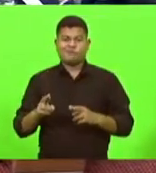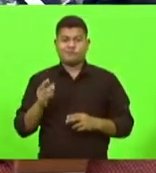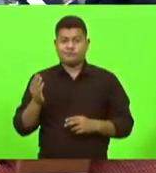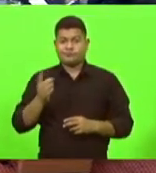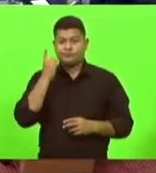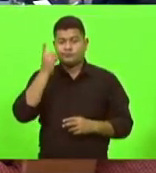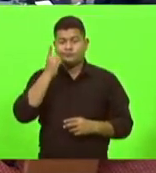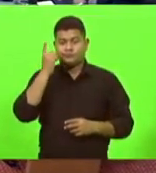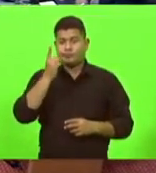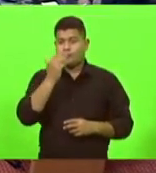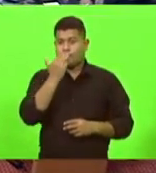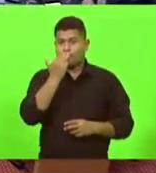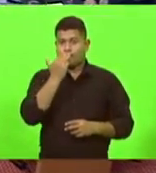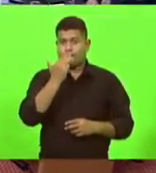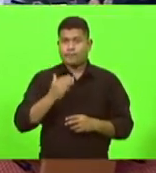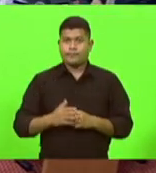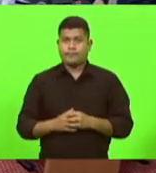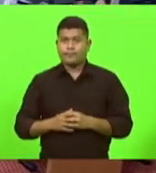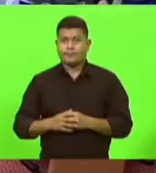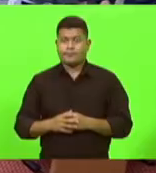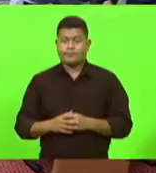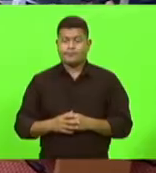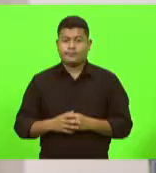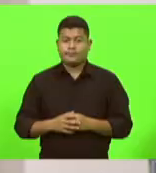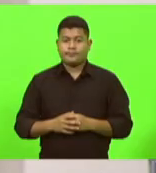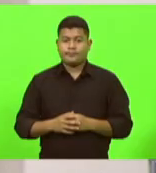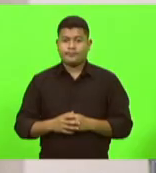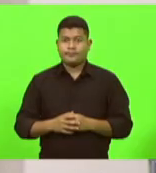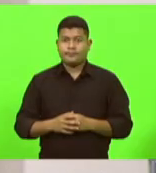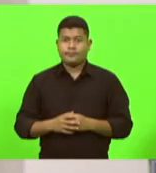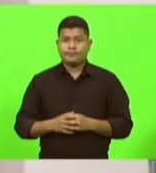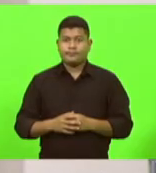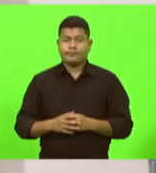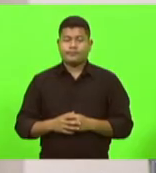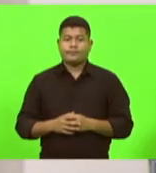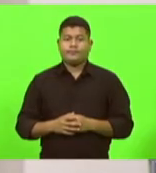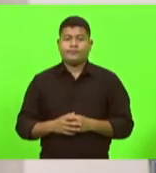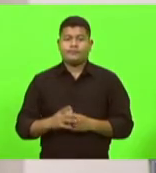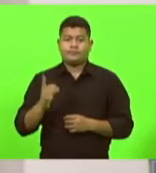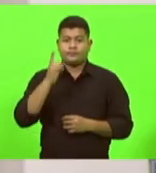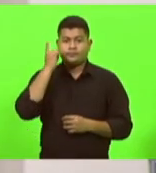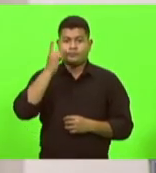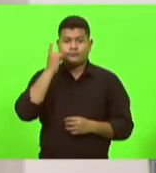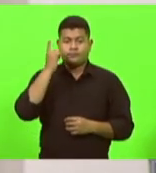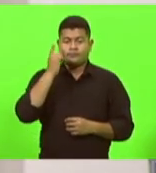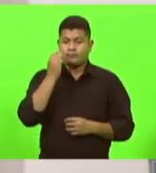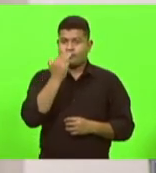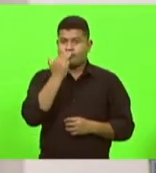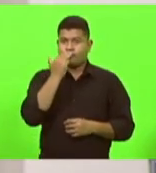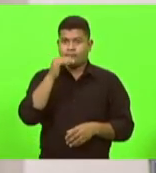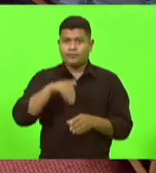Moacir Sopelsa. Obrigado, deputado. Como vota o deputado Moacir Sopelsa?